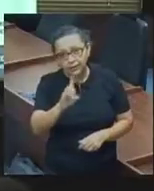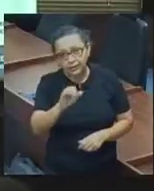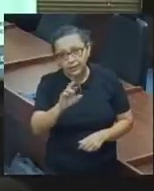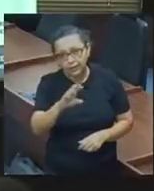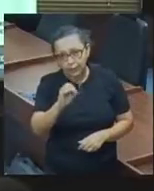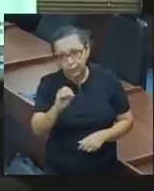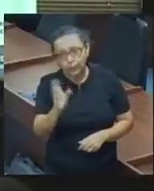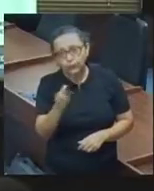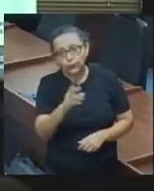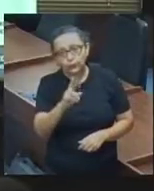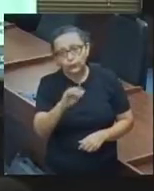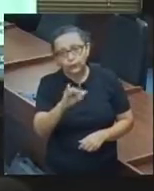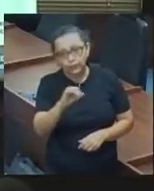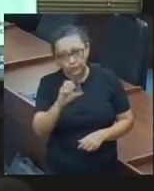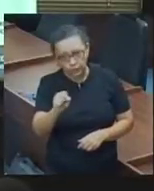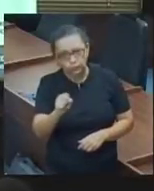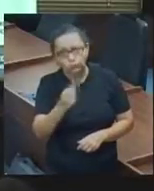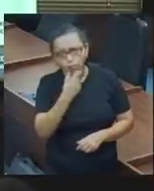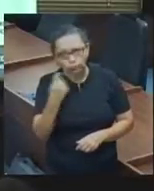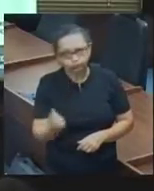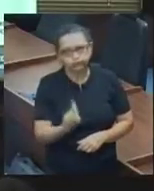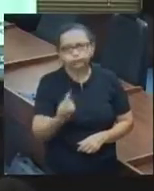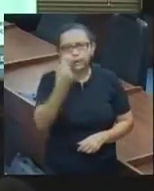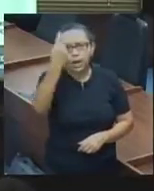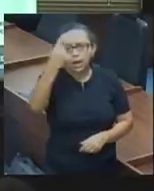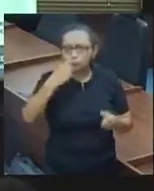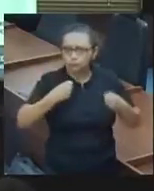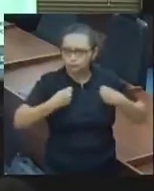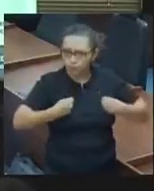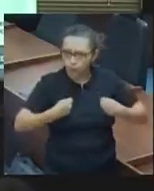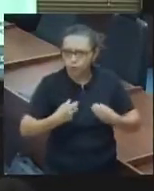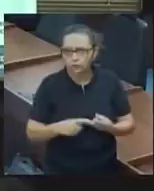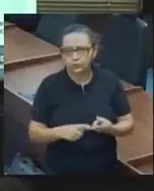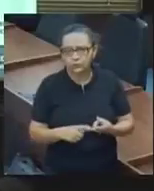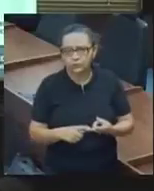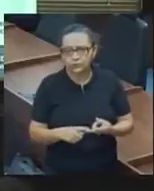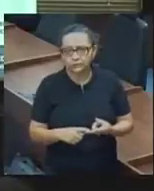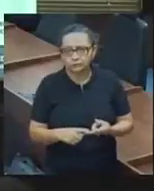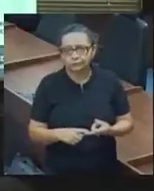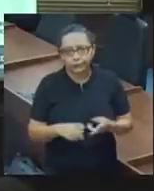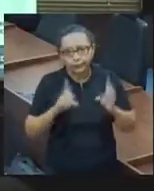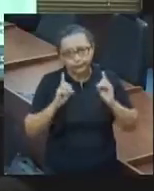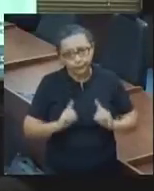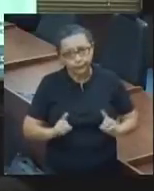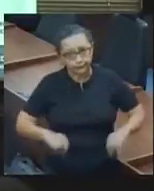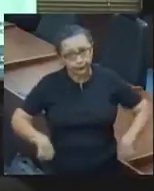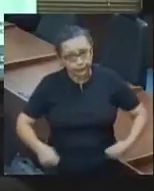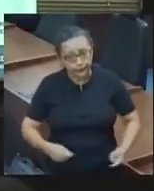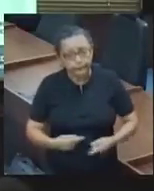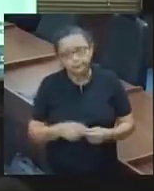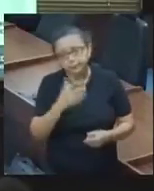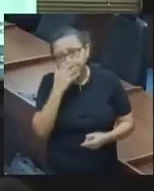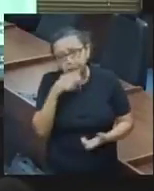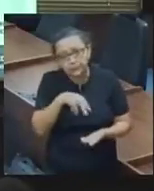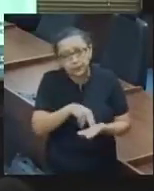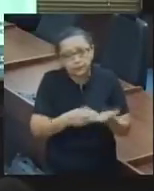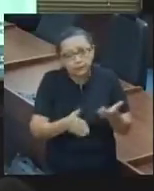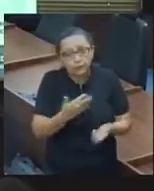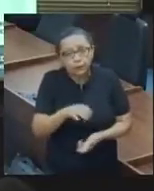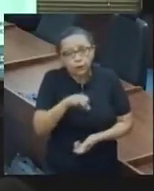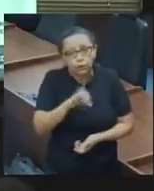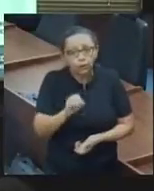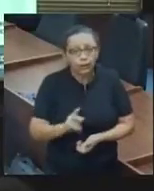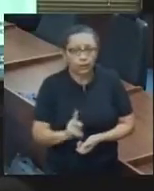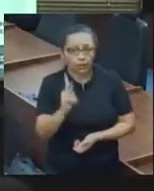deficiência muito grande que é tetraplégico deve pesar uns 90